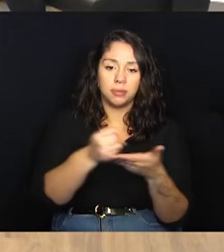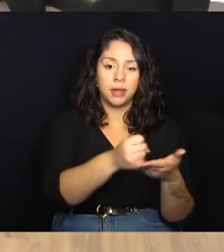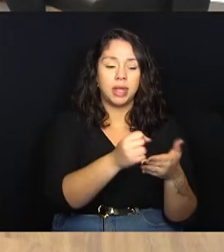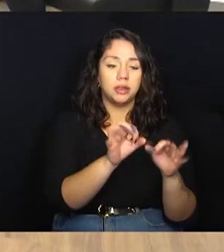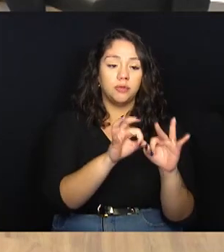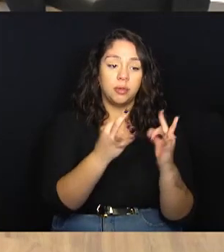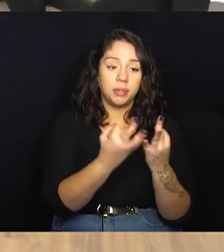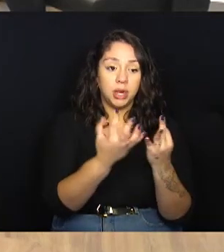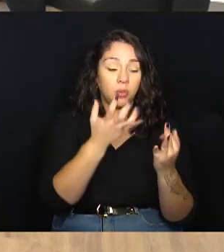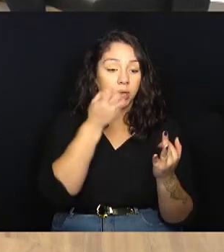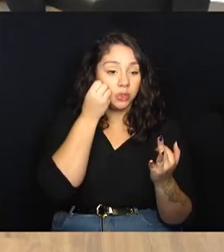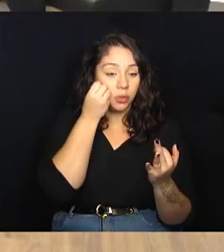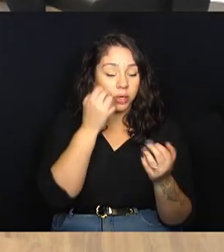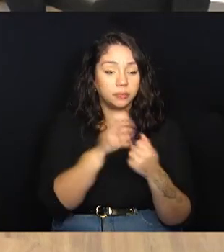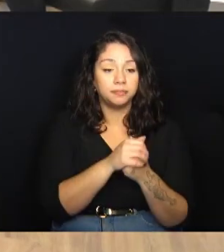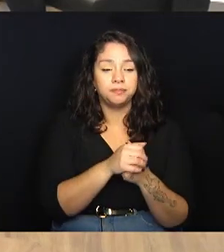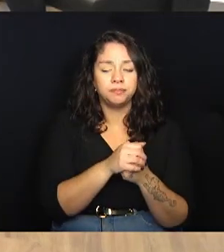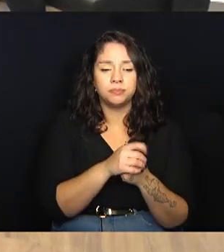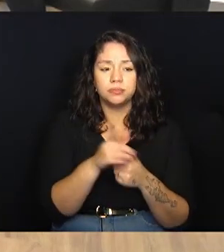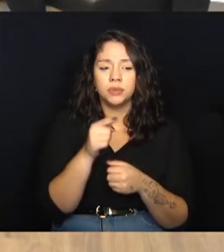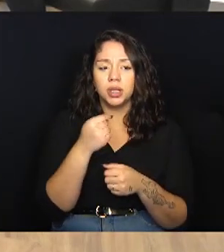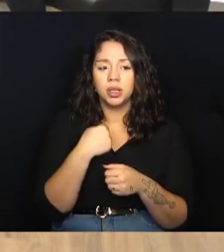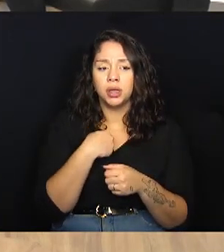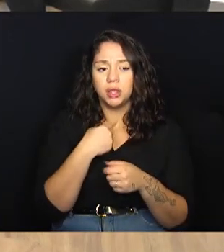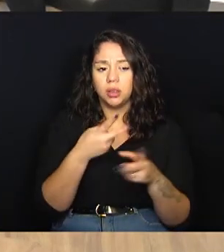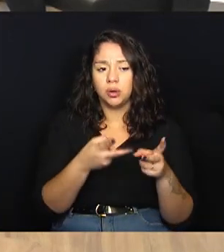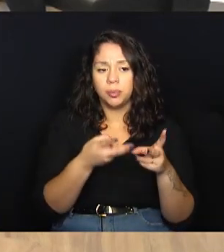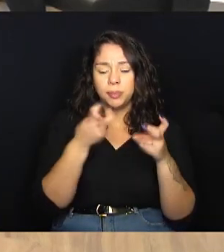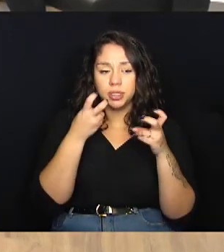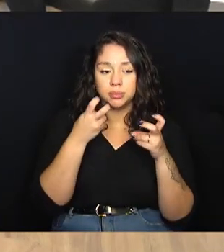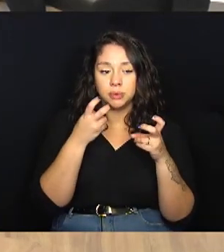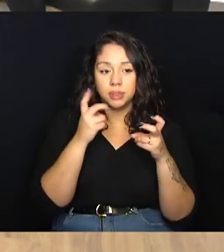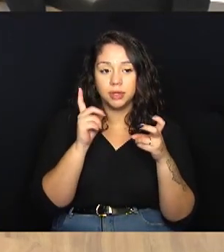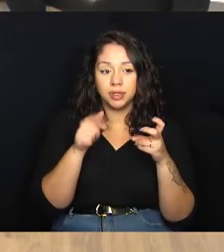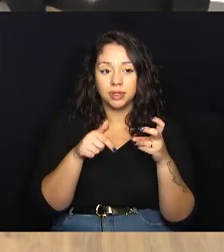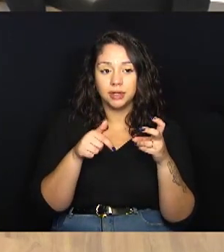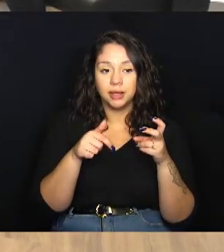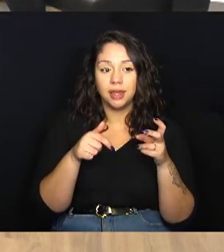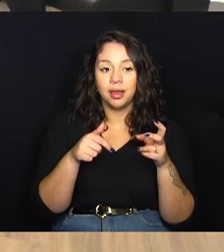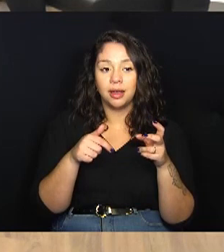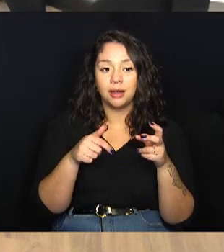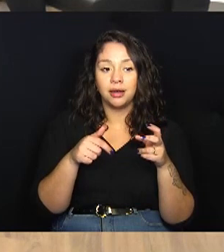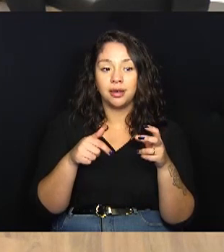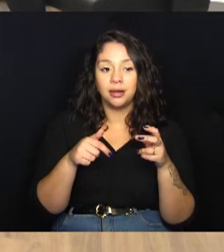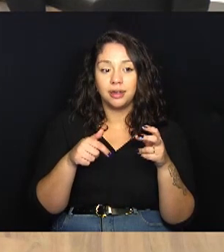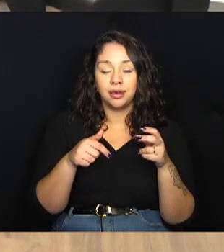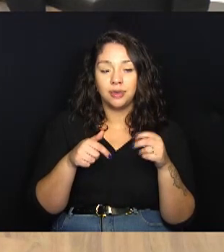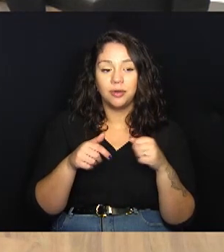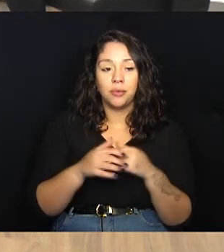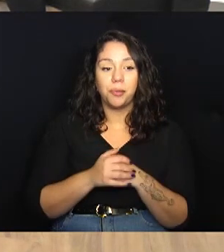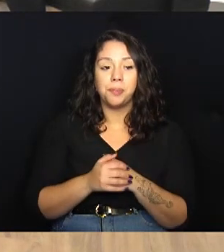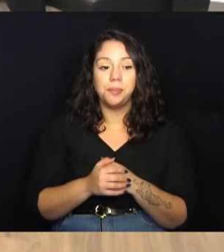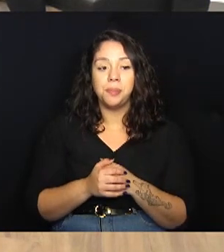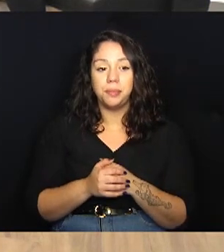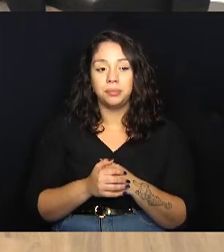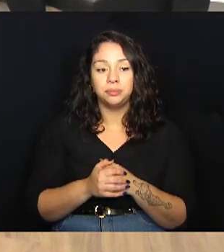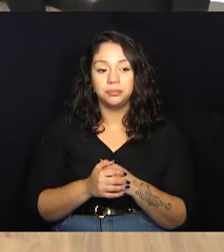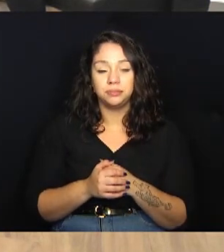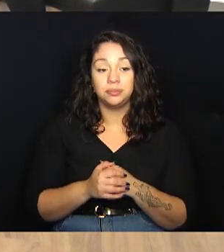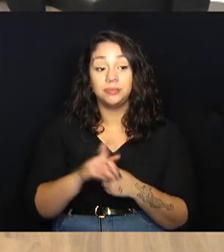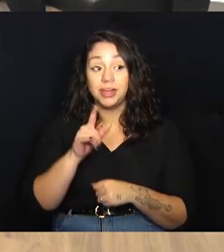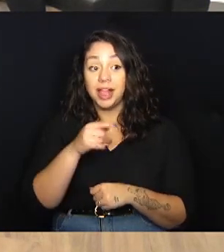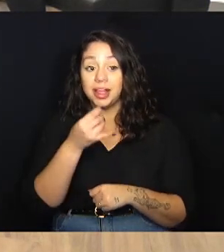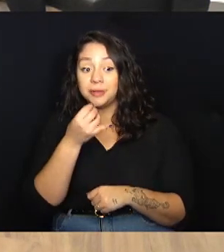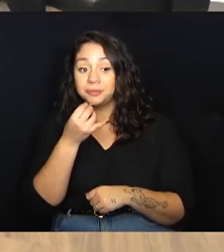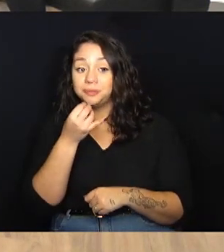acolhedoras. O que eu vi bem a fala da Jane, que ela fala da ponte, né? A criança chega de um jeito, passa pelo